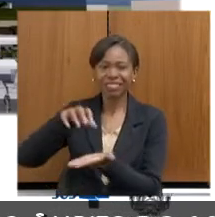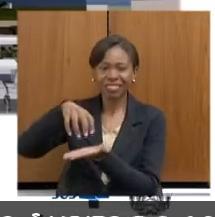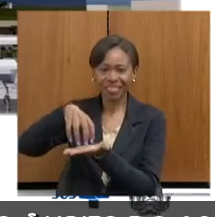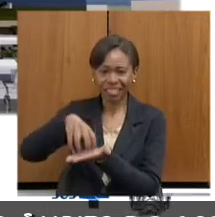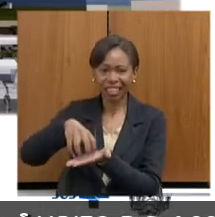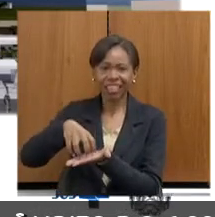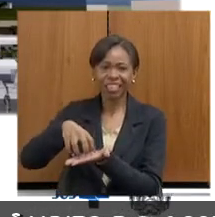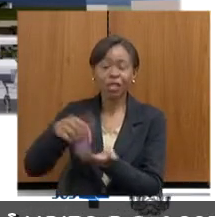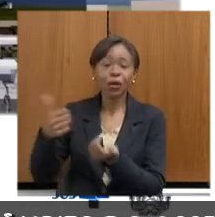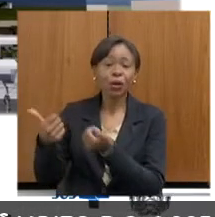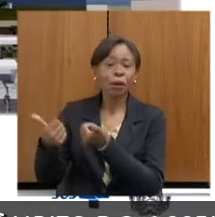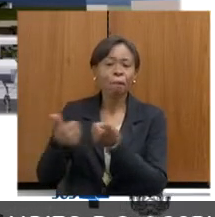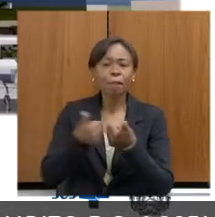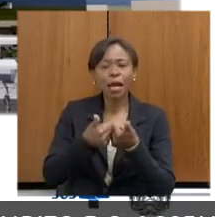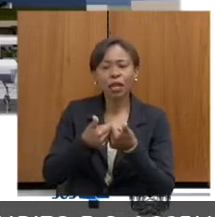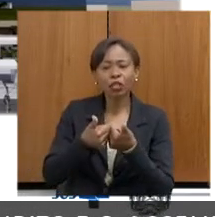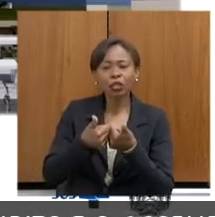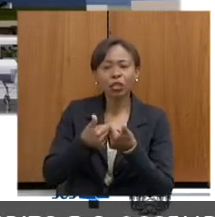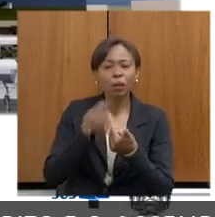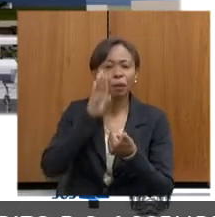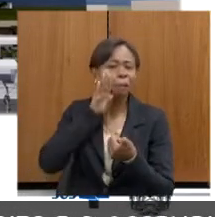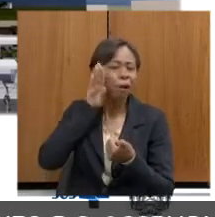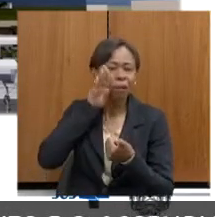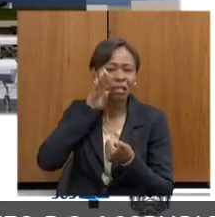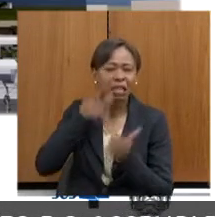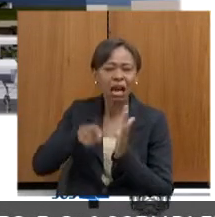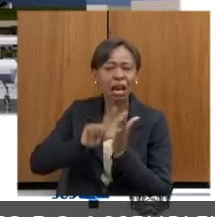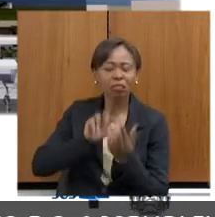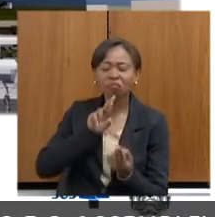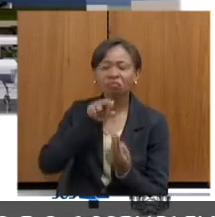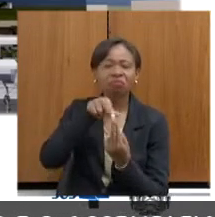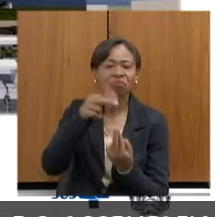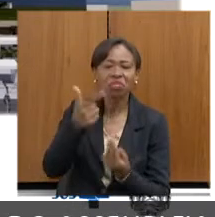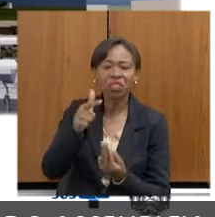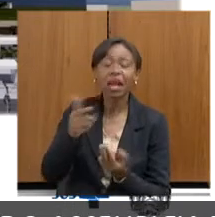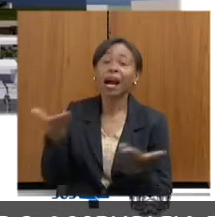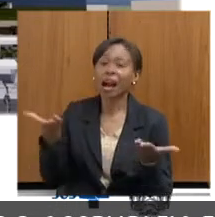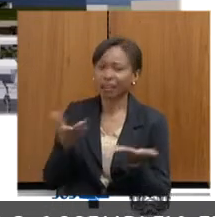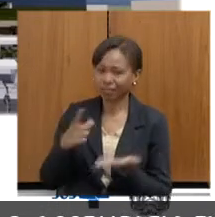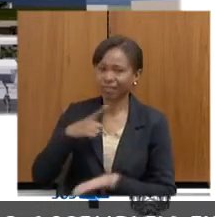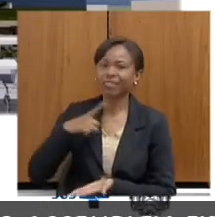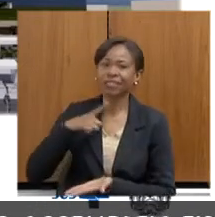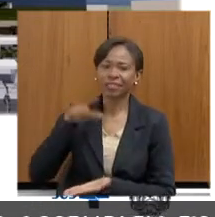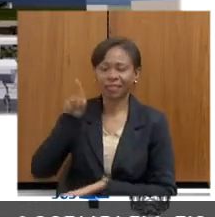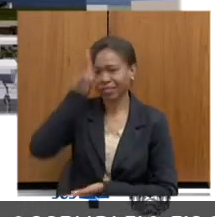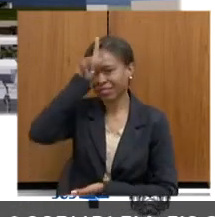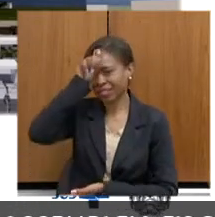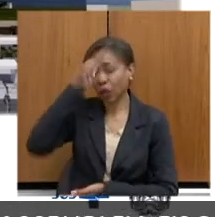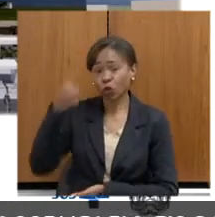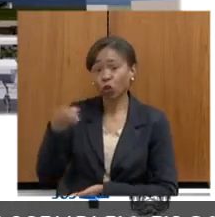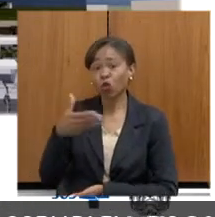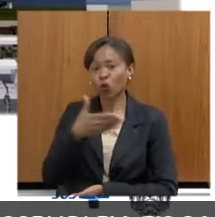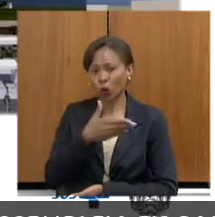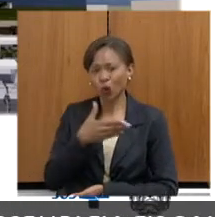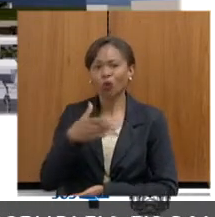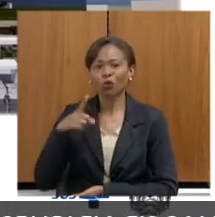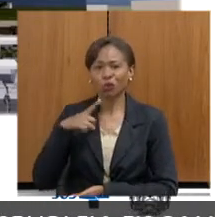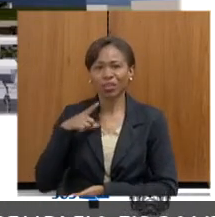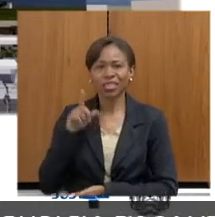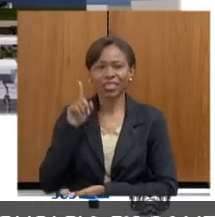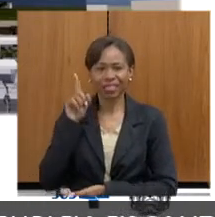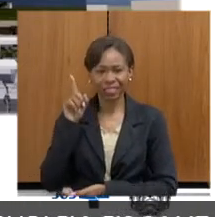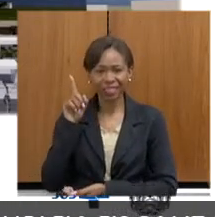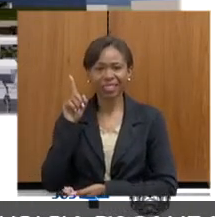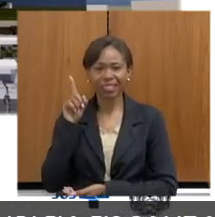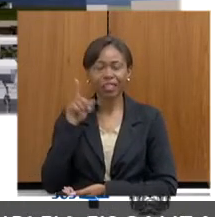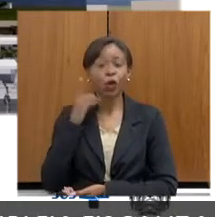centro-sul ali perto de Barbacena não tem referência agora hospital tem essa unidade de AVC investimento equipamentos e o novo hospital é aqui